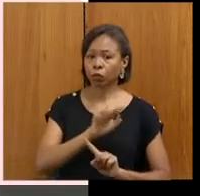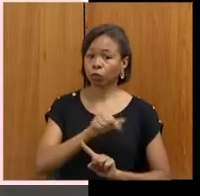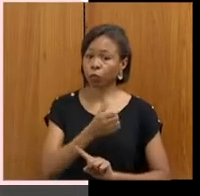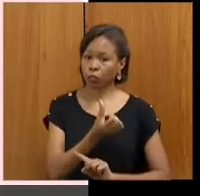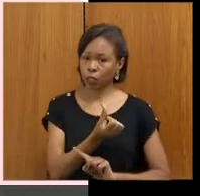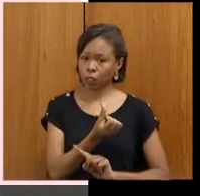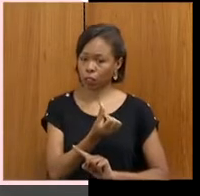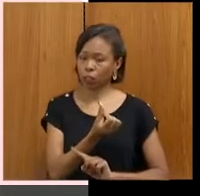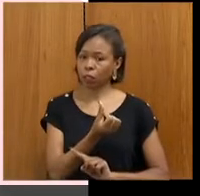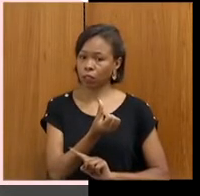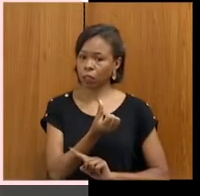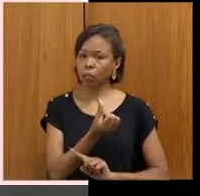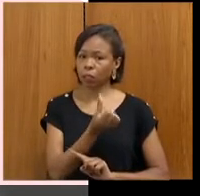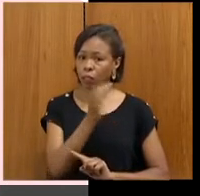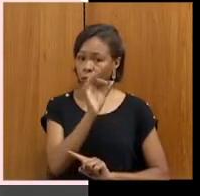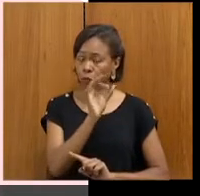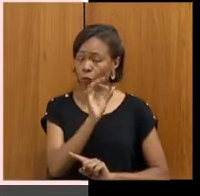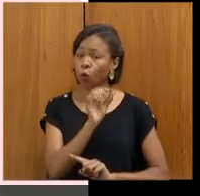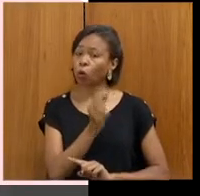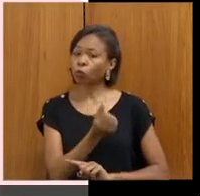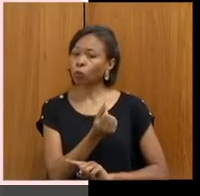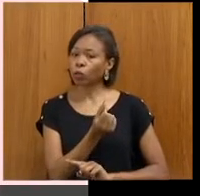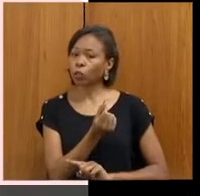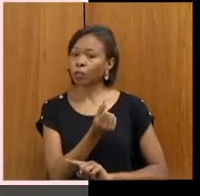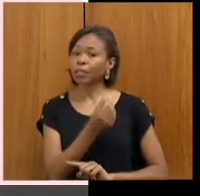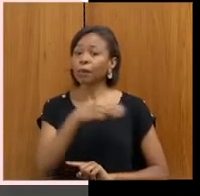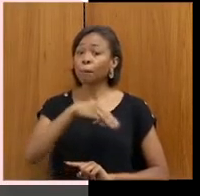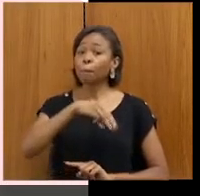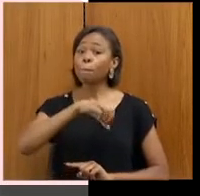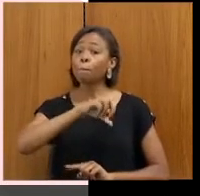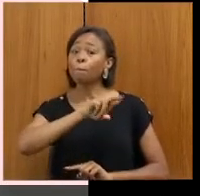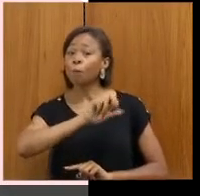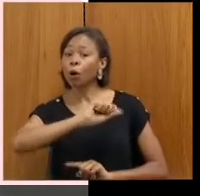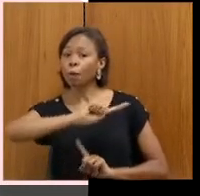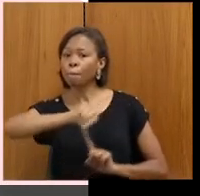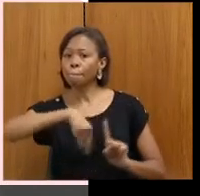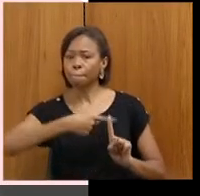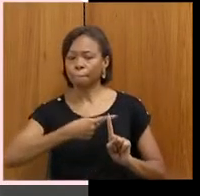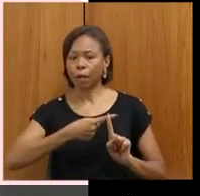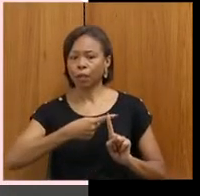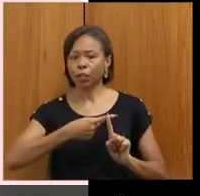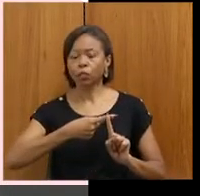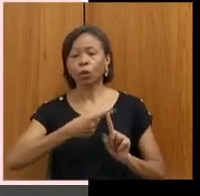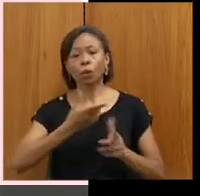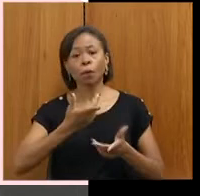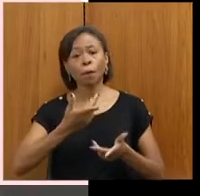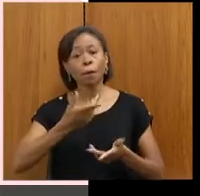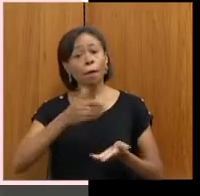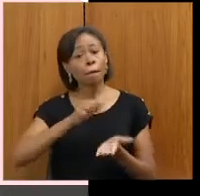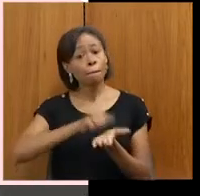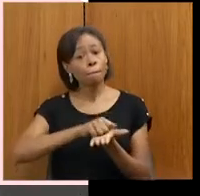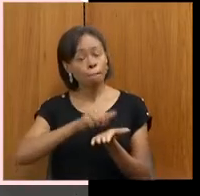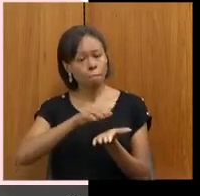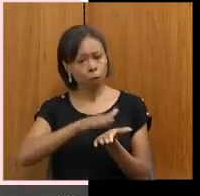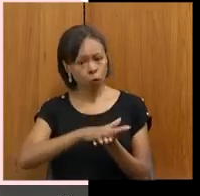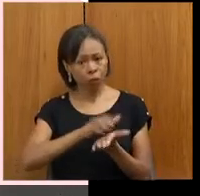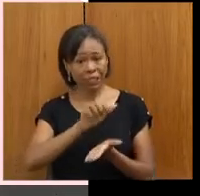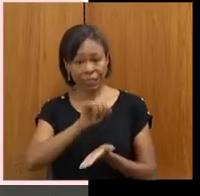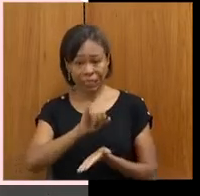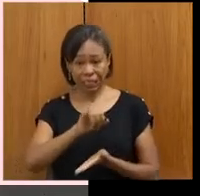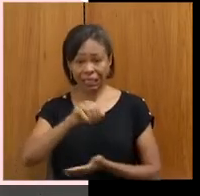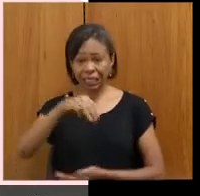bilhões de valor de mora e multa em função de quando se tem uma liminar o estado é tratado como